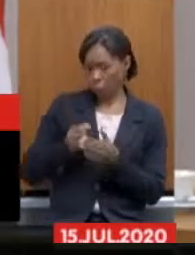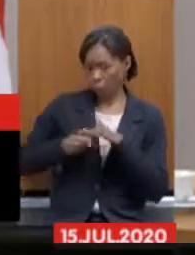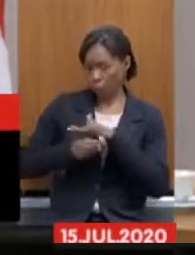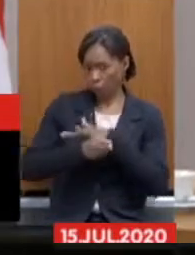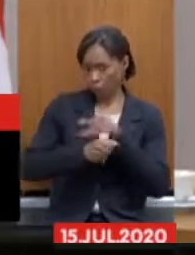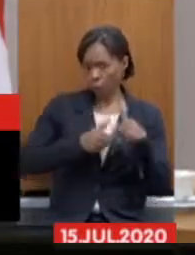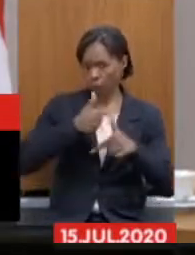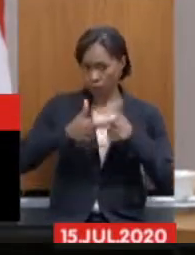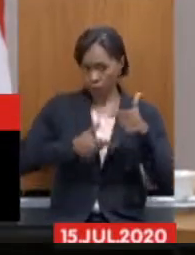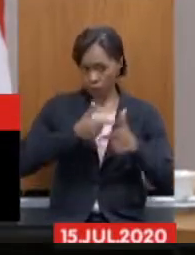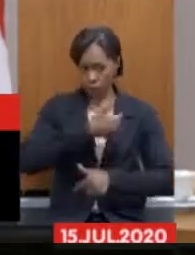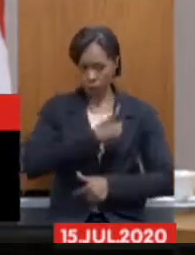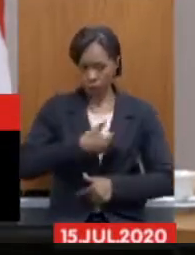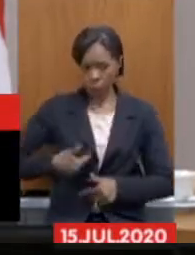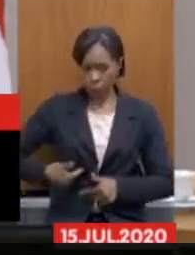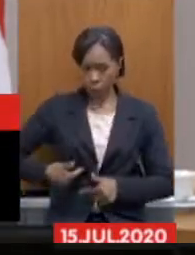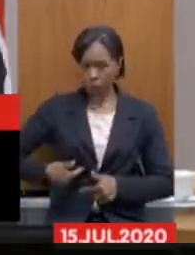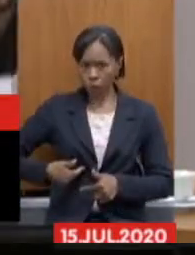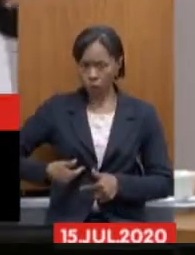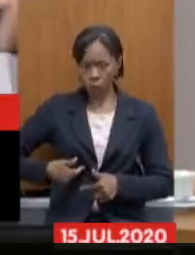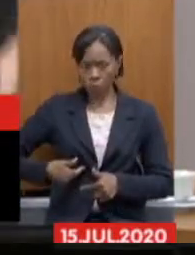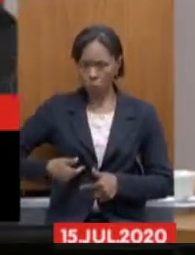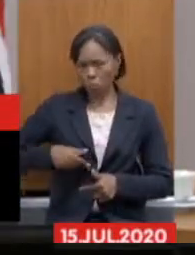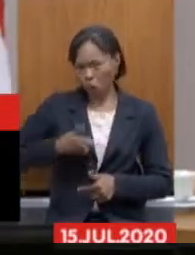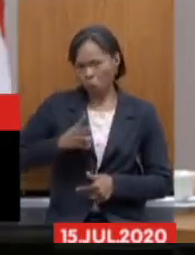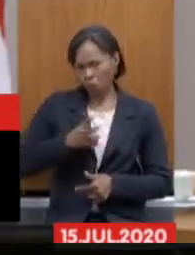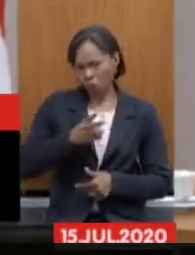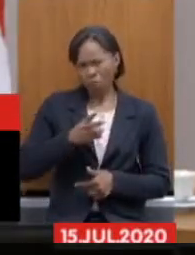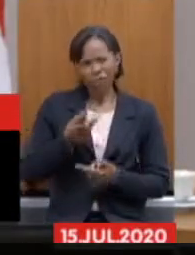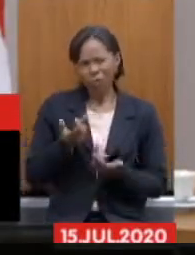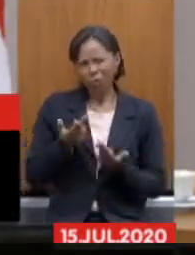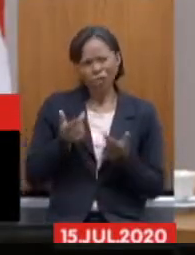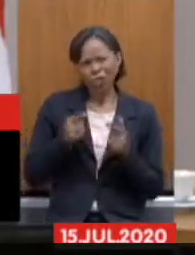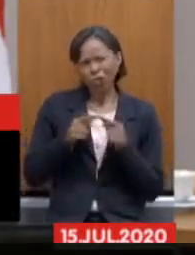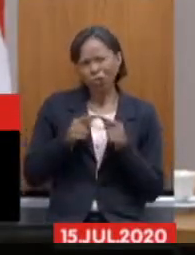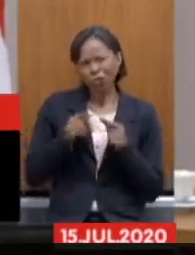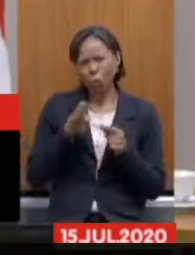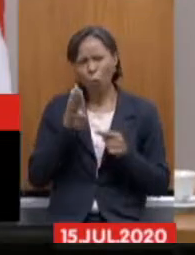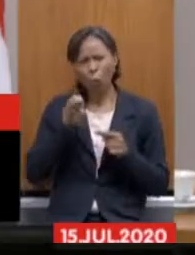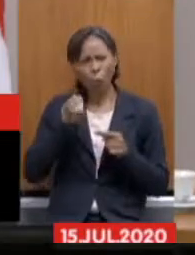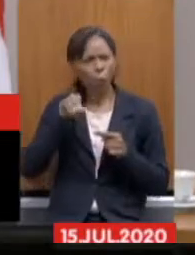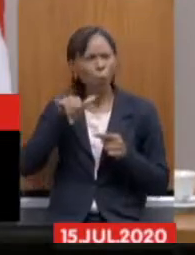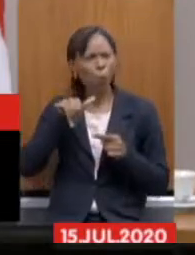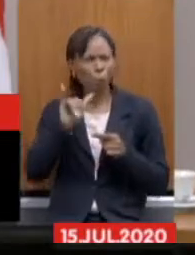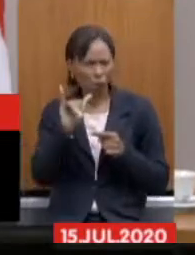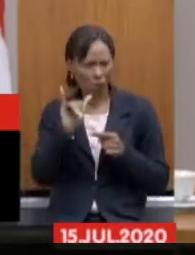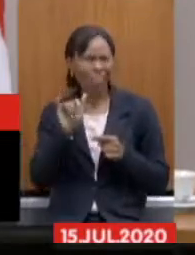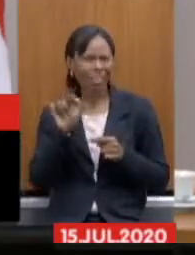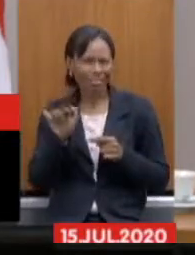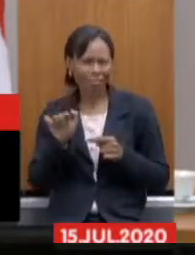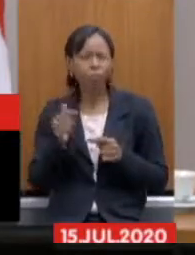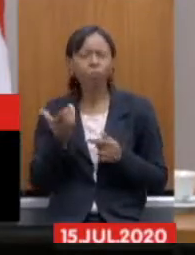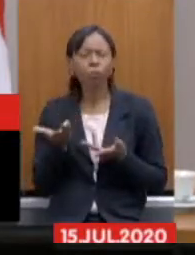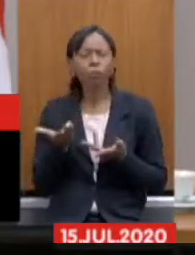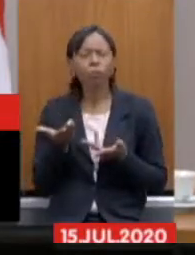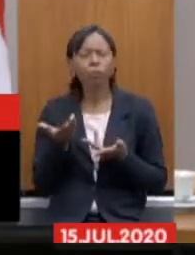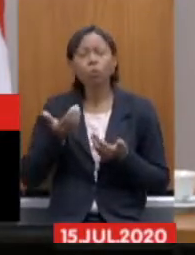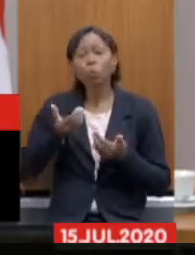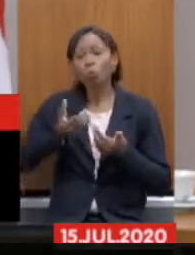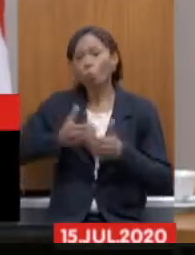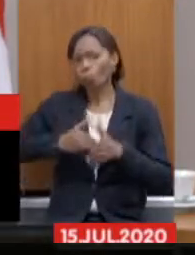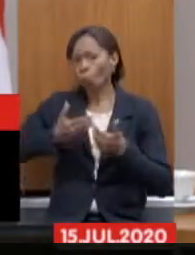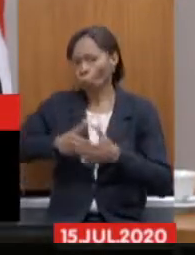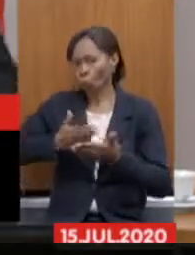como continuar o nosso boy o nosso banho de hoje através de concurso público